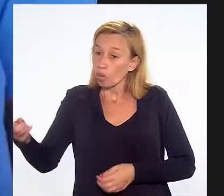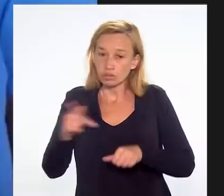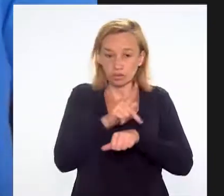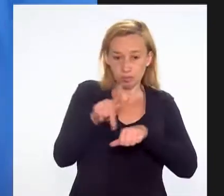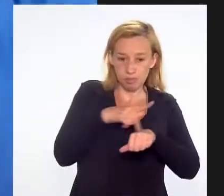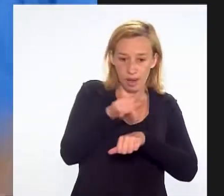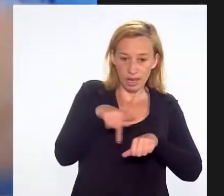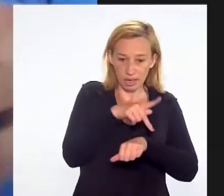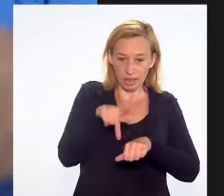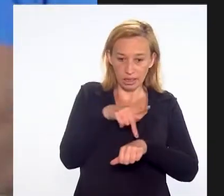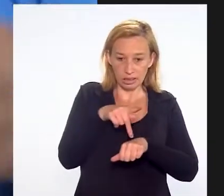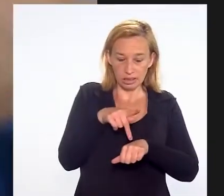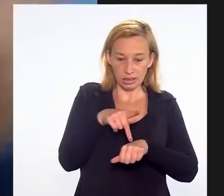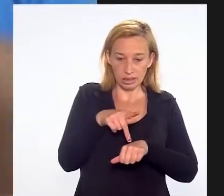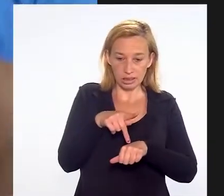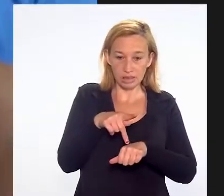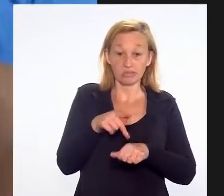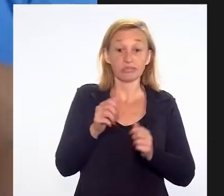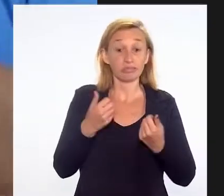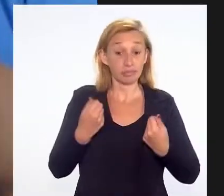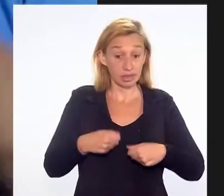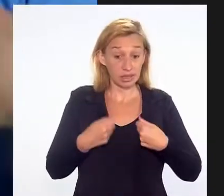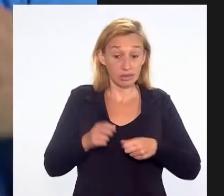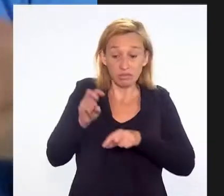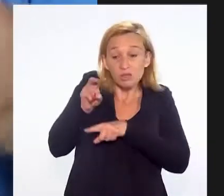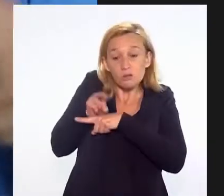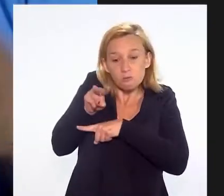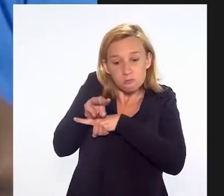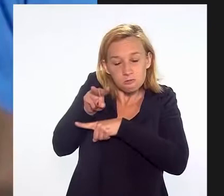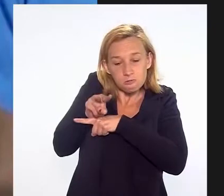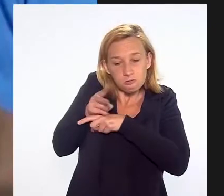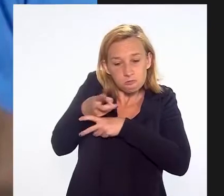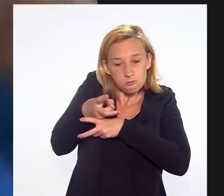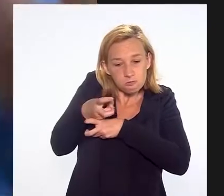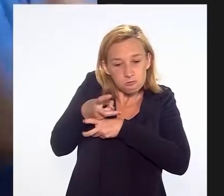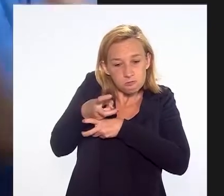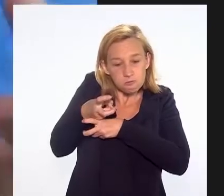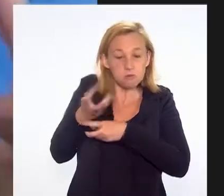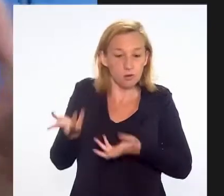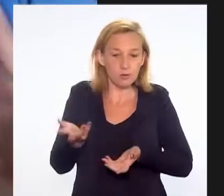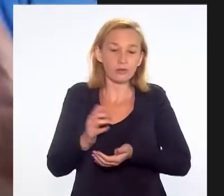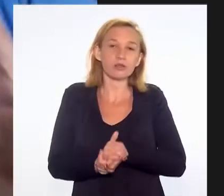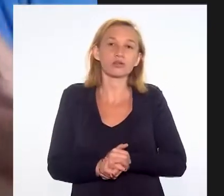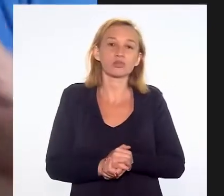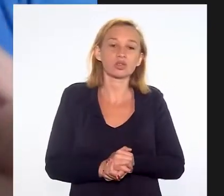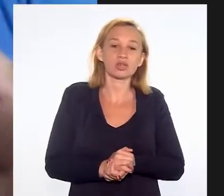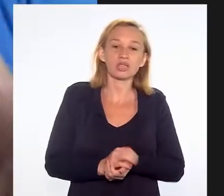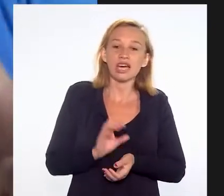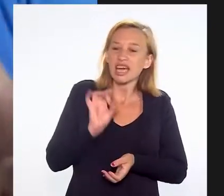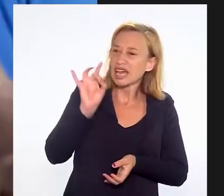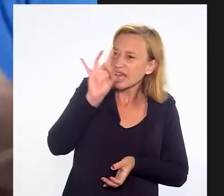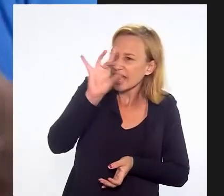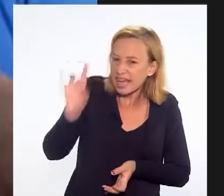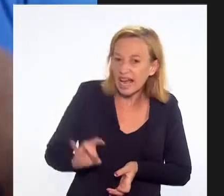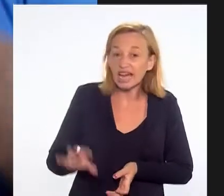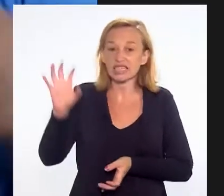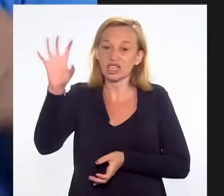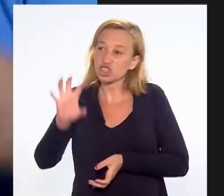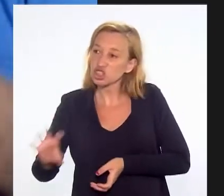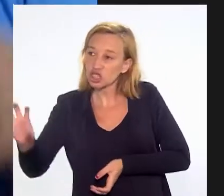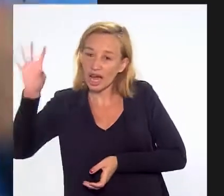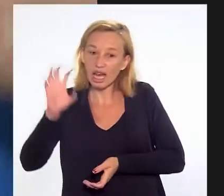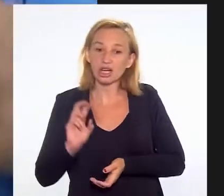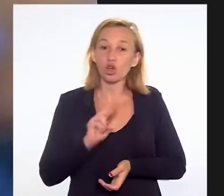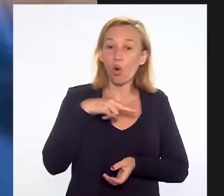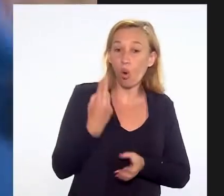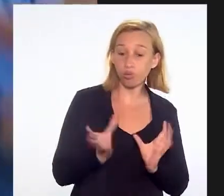Portanto, aqui, como em outros países, que a gente deveria ter a vigilância genômica, a gente diria dessa forma, que